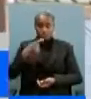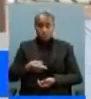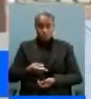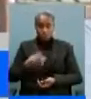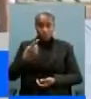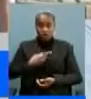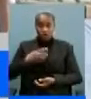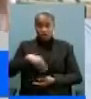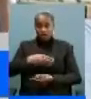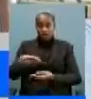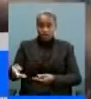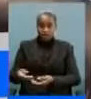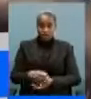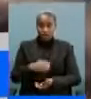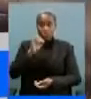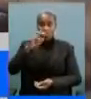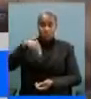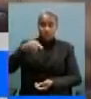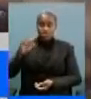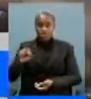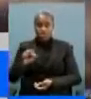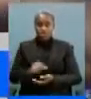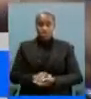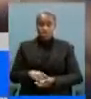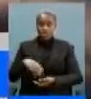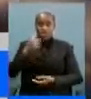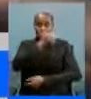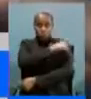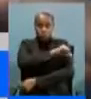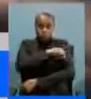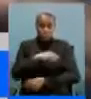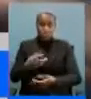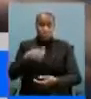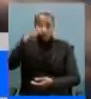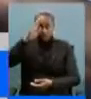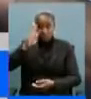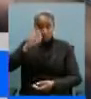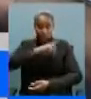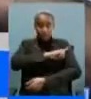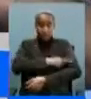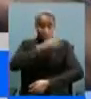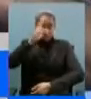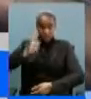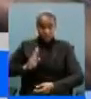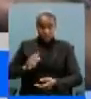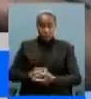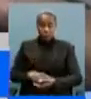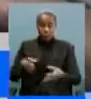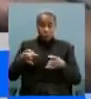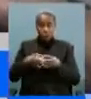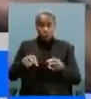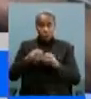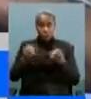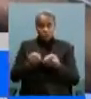distribuídas às ONGs, aos hospitais, forças armadas, outros serviços sociais, às